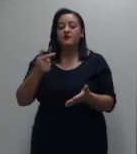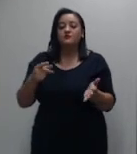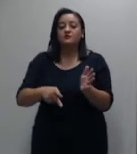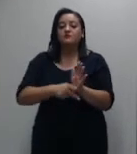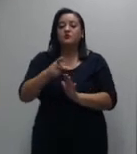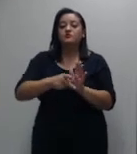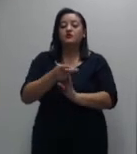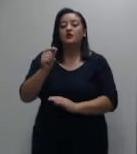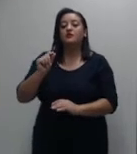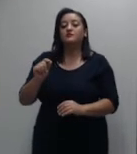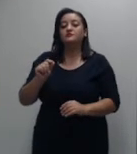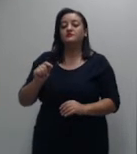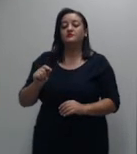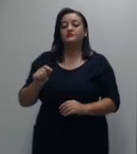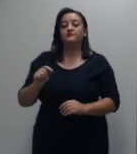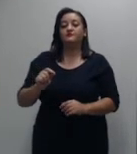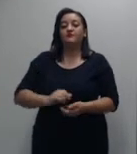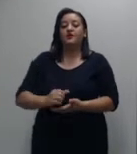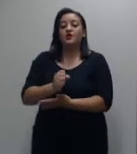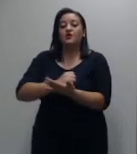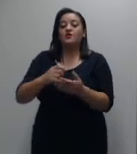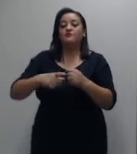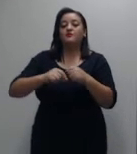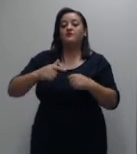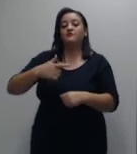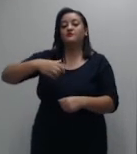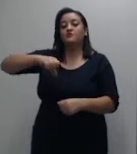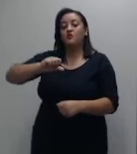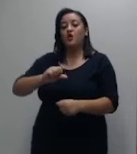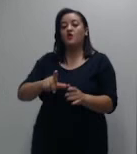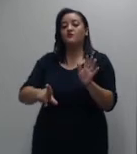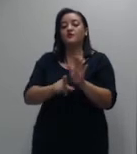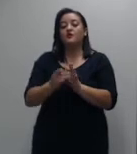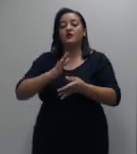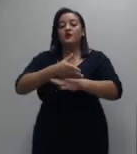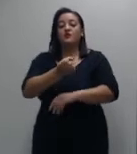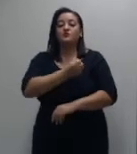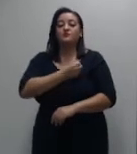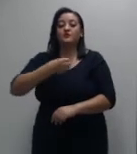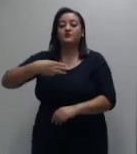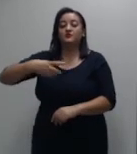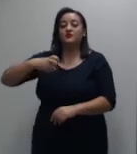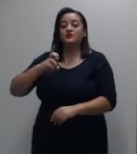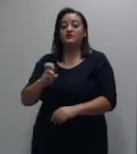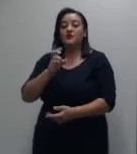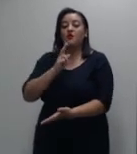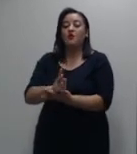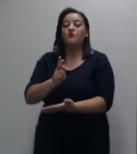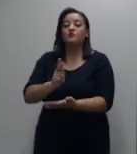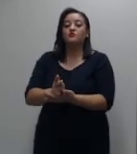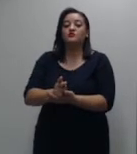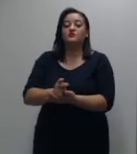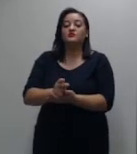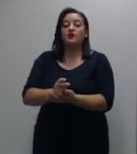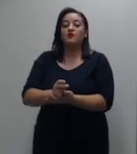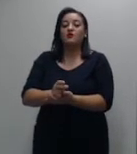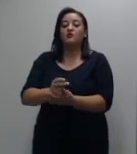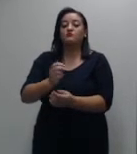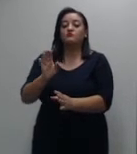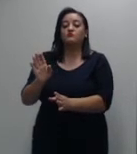de Com base no artigo 29 da lei complementar 35 a prorrogação da suspensão